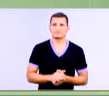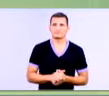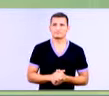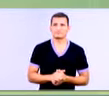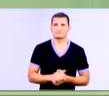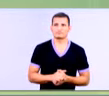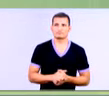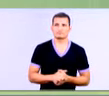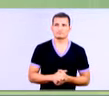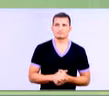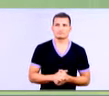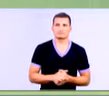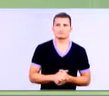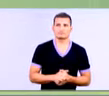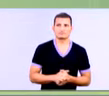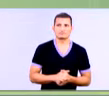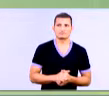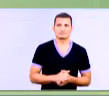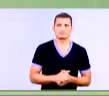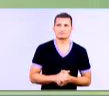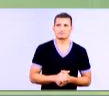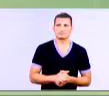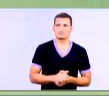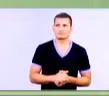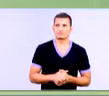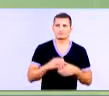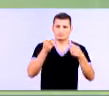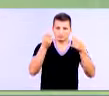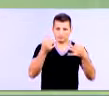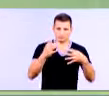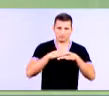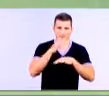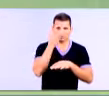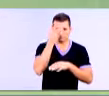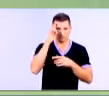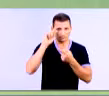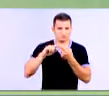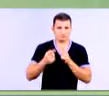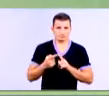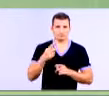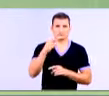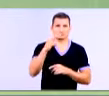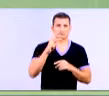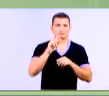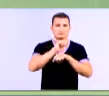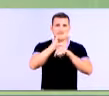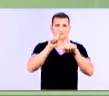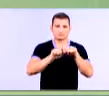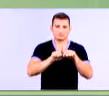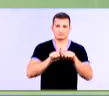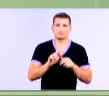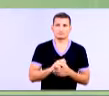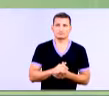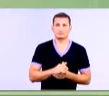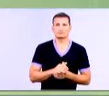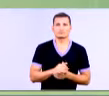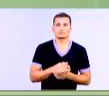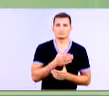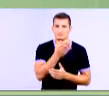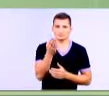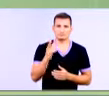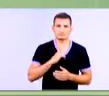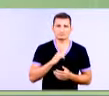Como falei, né? Explicar de maneira mais fácil e lógica o seu algoritmo. Gente, se vocês tiverem